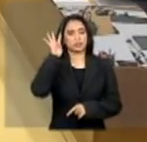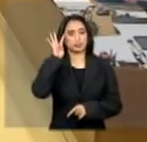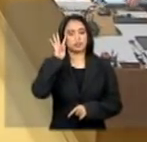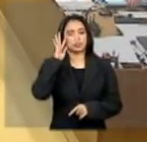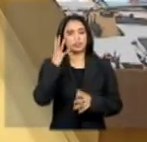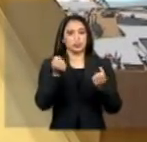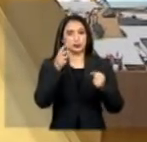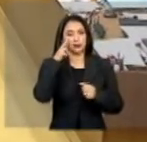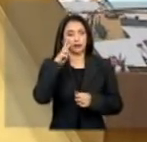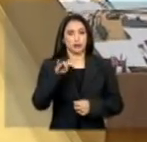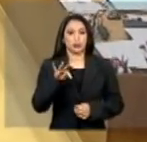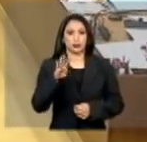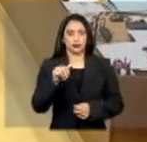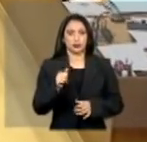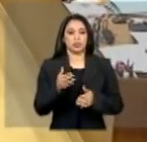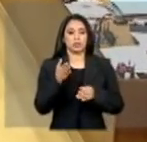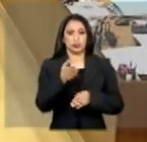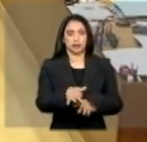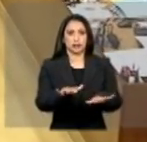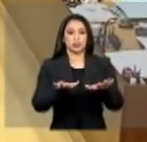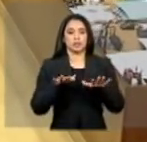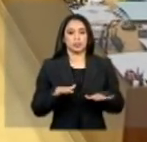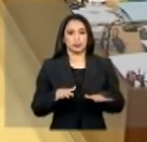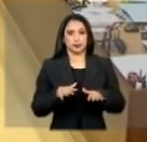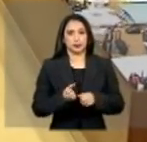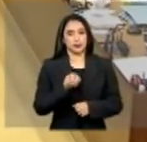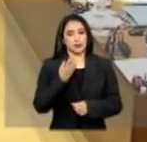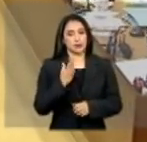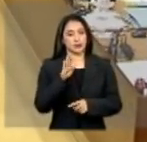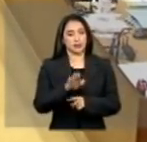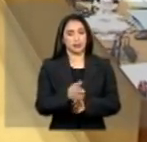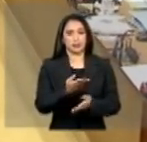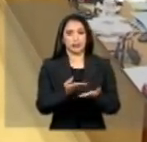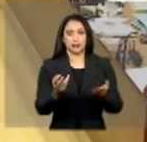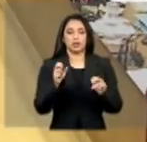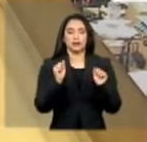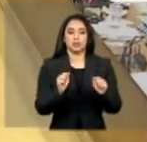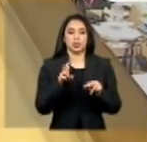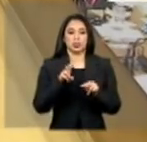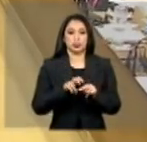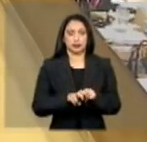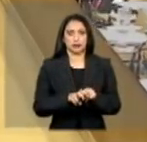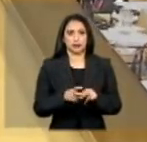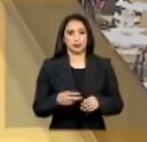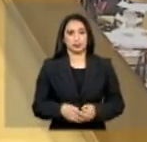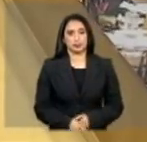acompanhar ao vivo direto do plenário boa tarde a todos podemos nos sentar